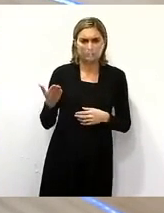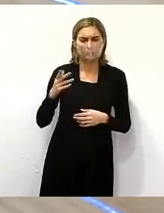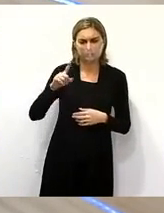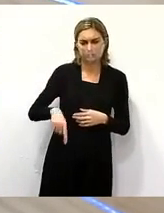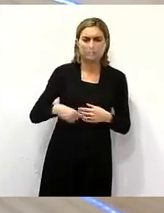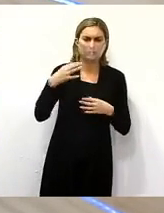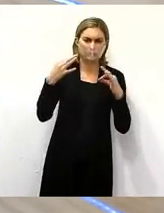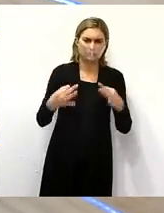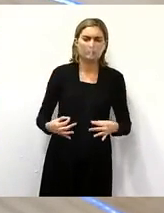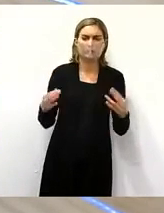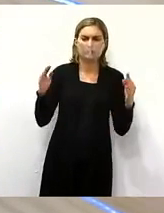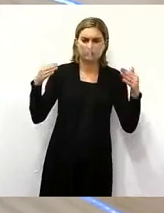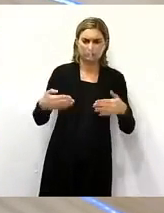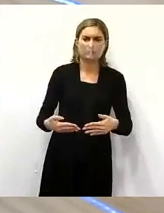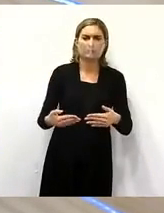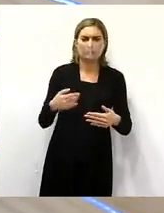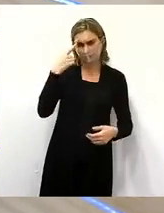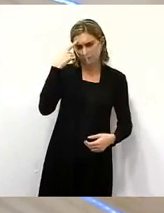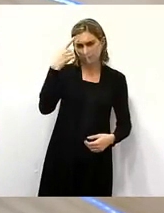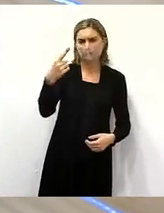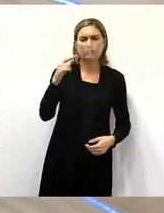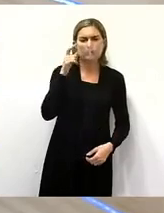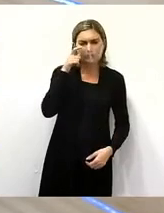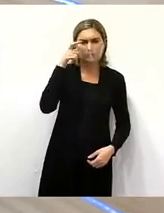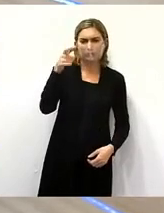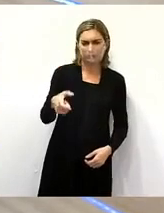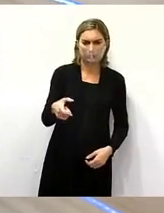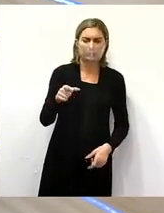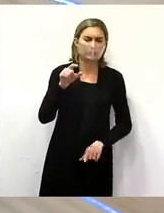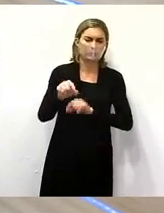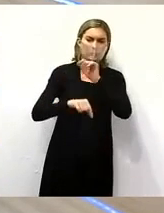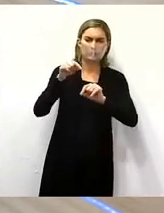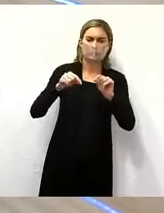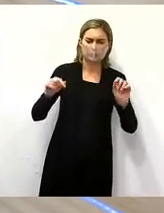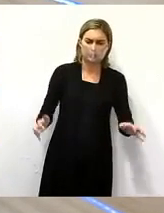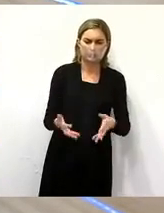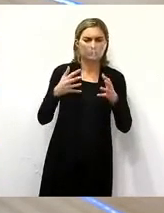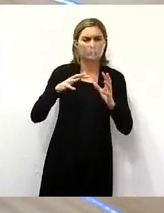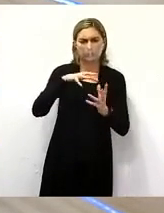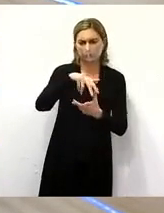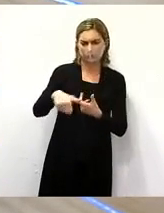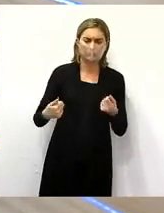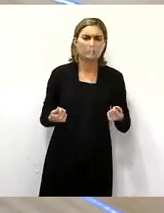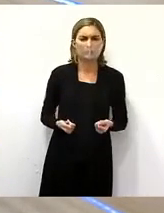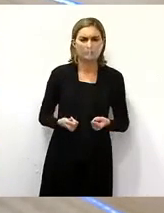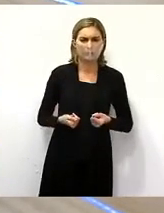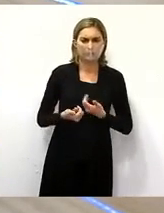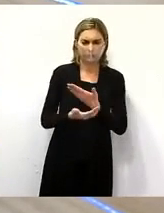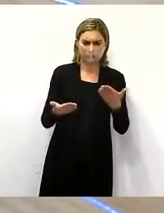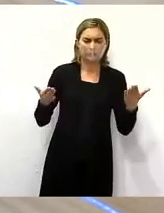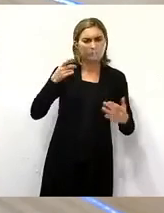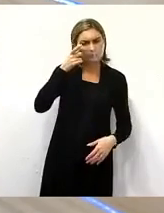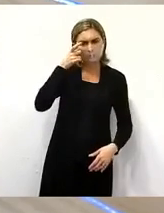é exatamente voltada para a ideia dos interesses. O que é que nos move no mundo, segundo Maquiavel? São